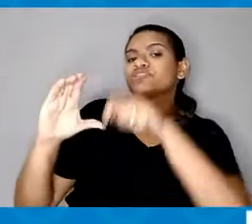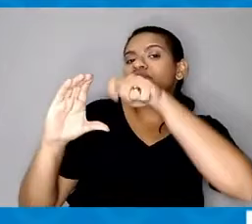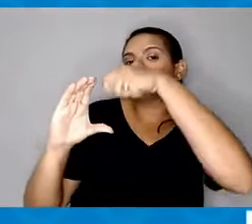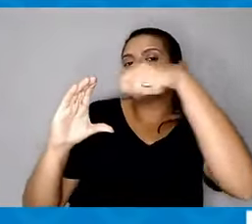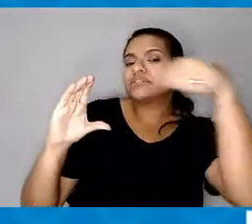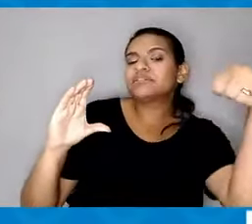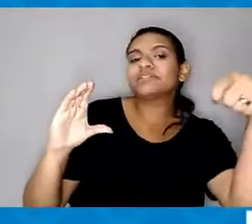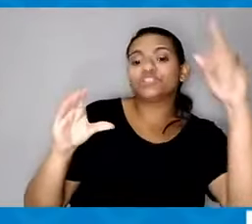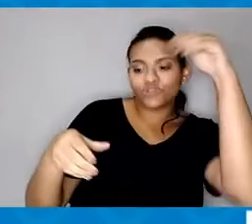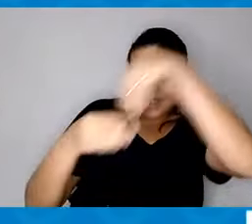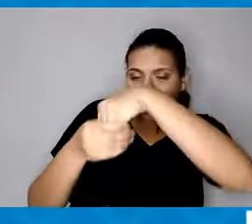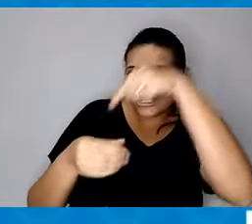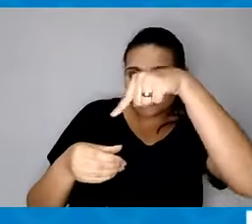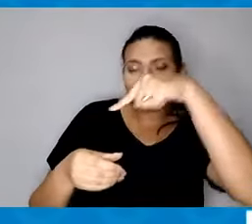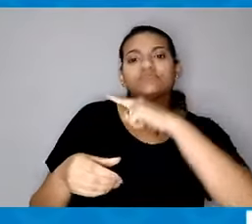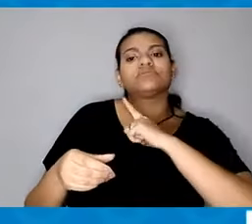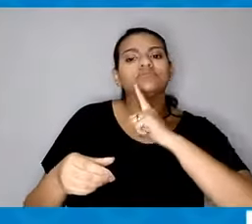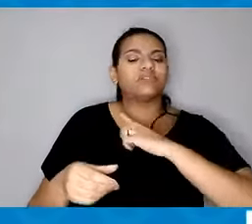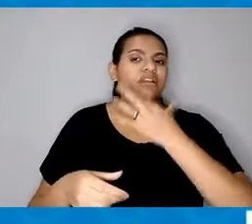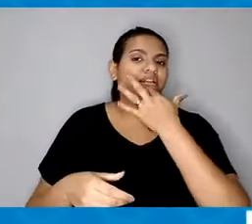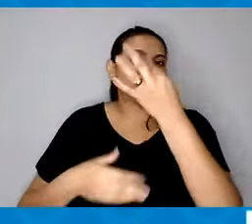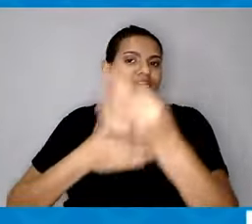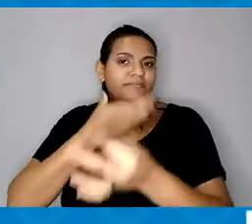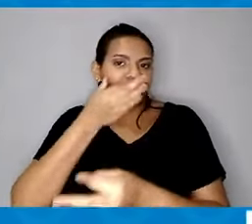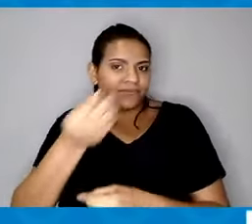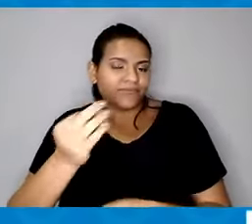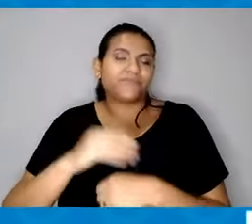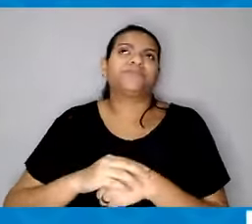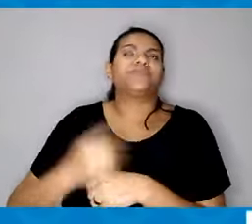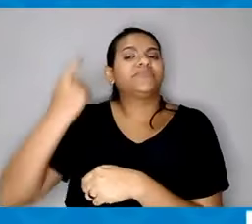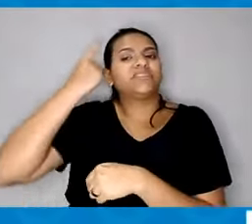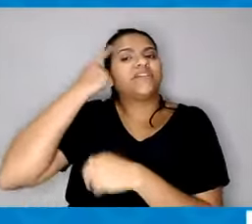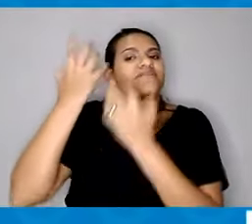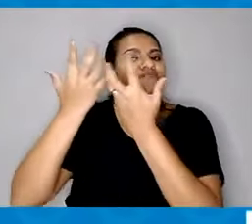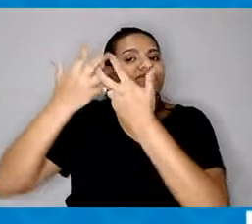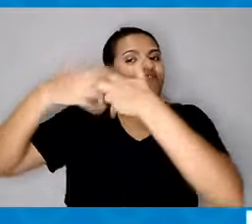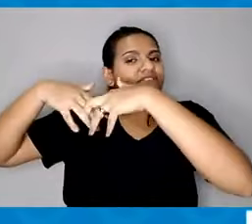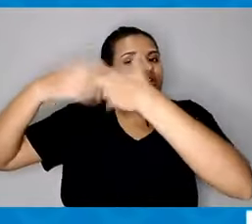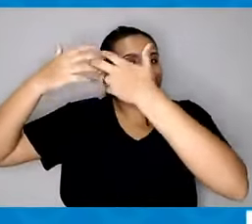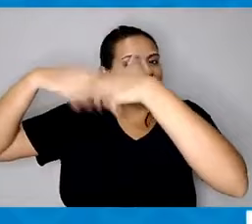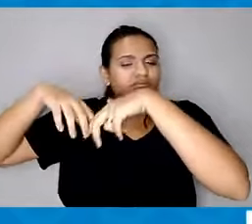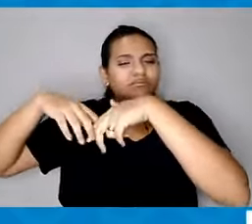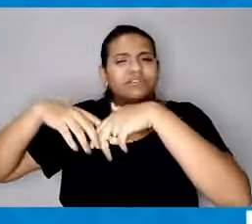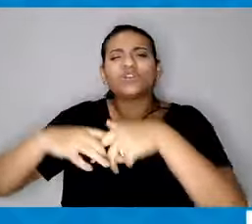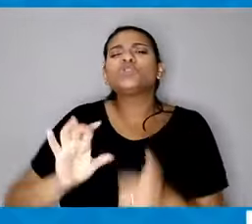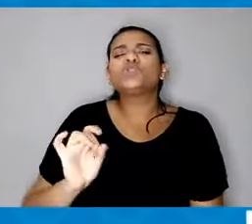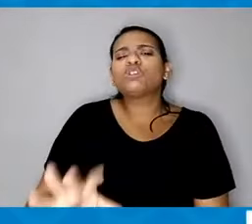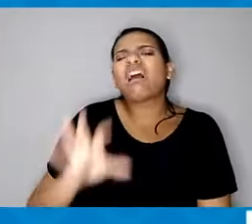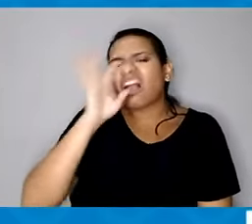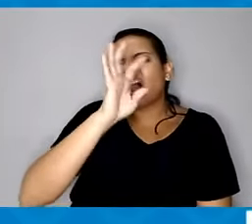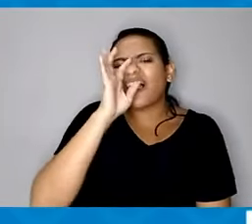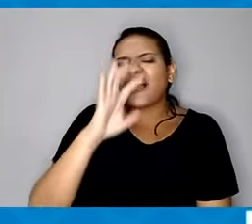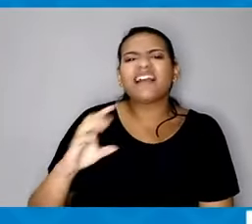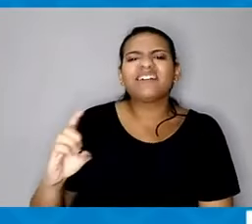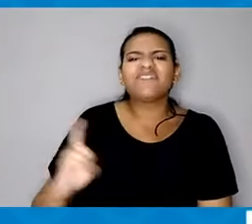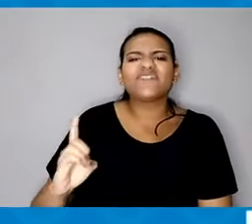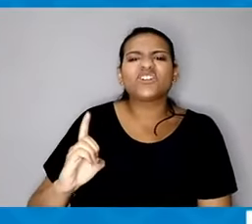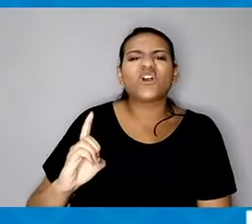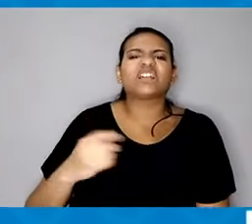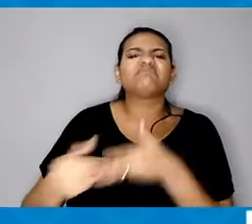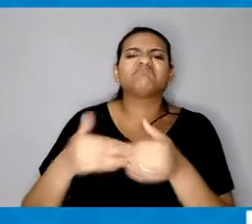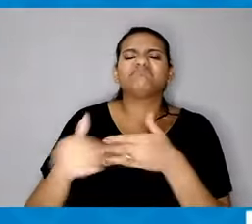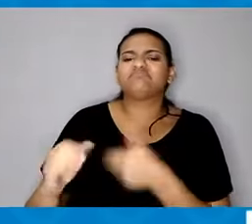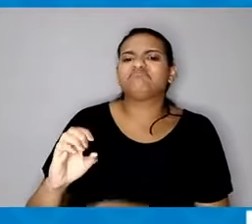requer dentro da reflexão escolar. Então, não é fazer também qualquer vídeo, a gente vai comentar os vídeos, como se fosse uma espécie de The